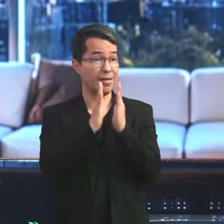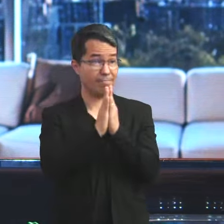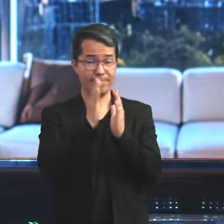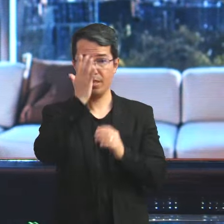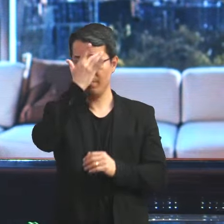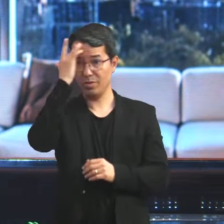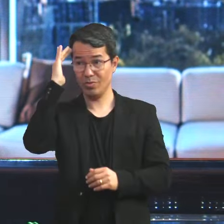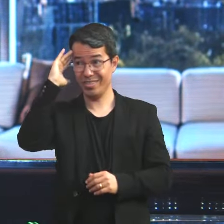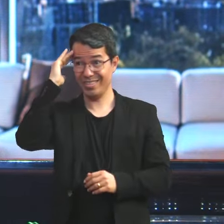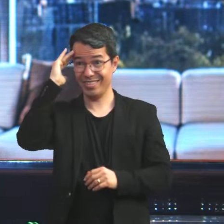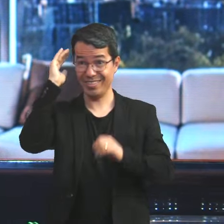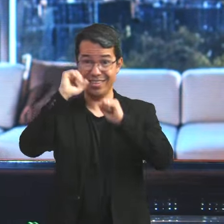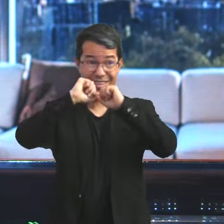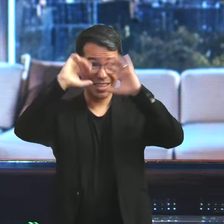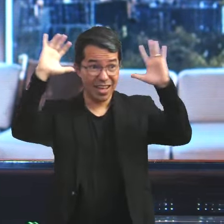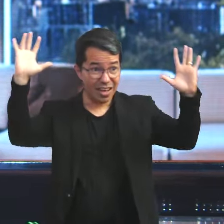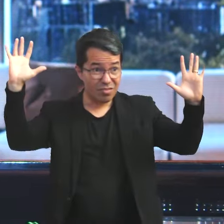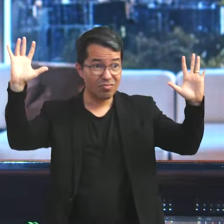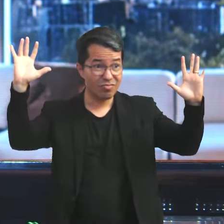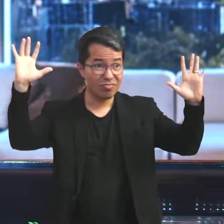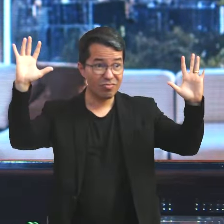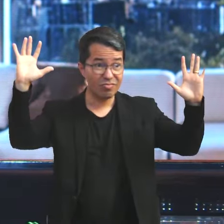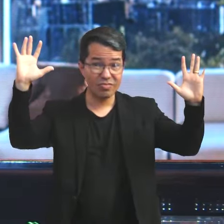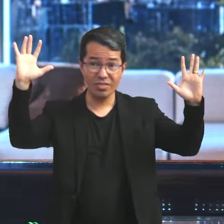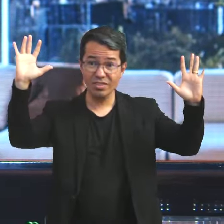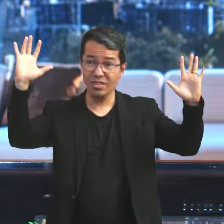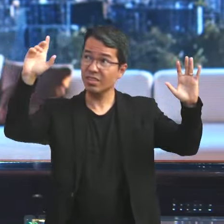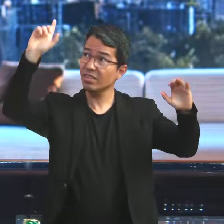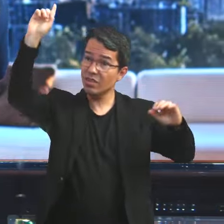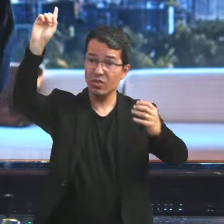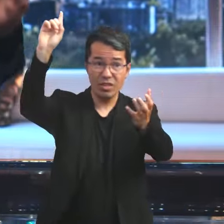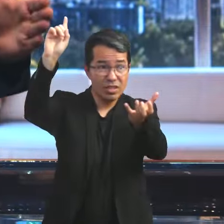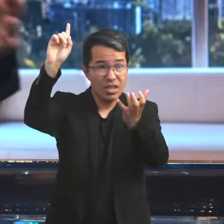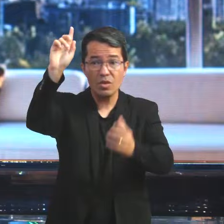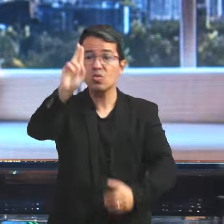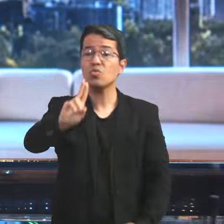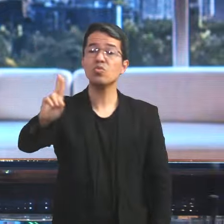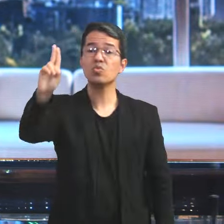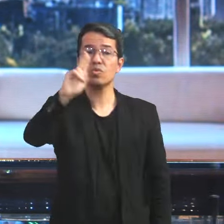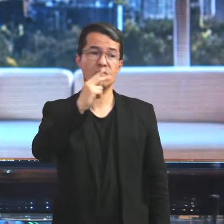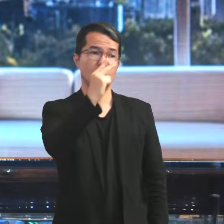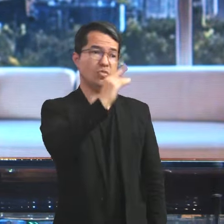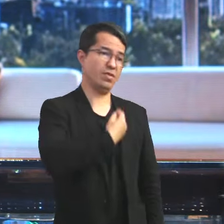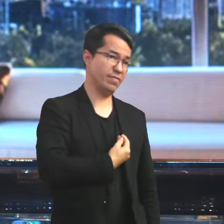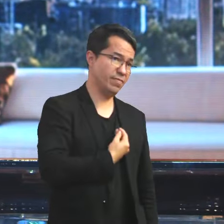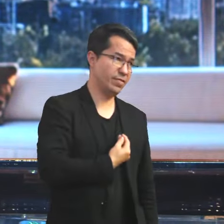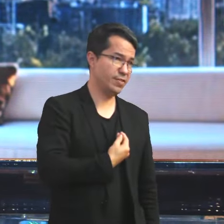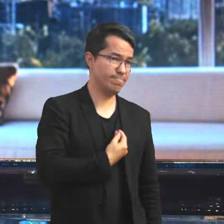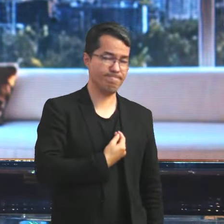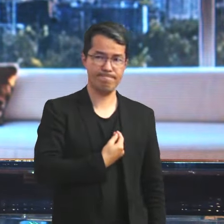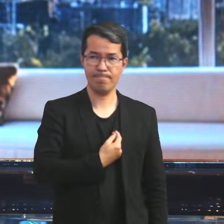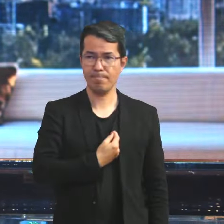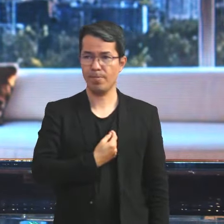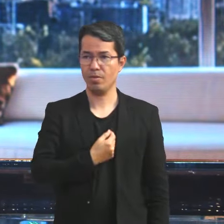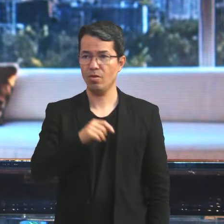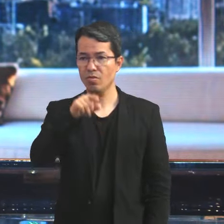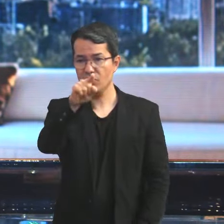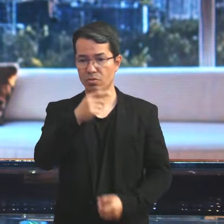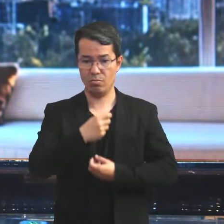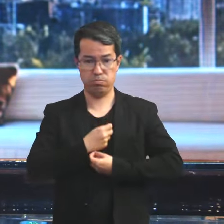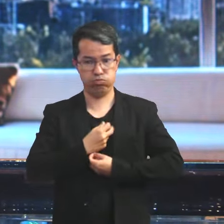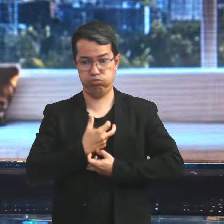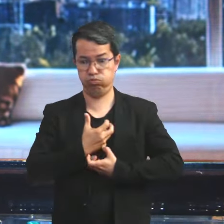entendem que essa é uma visão de Deus paraa sua vida querem tomar uma decisão e querem ser apaixonados por